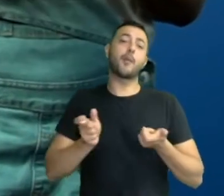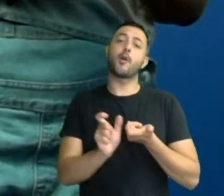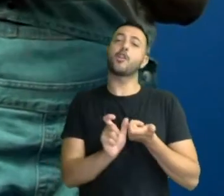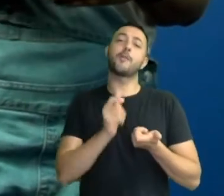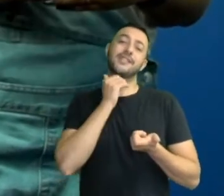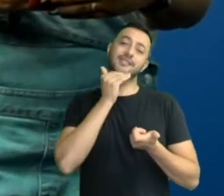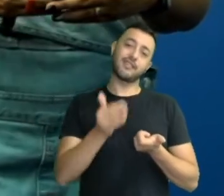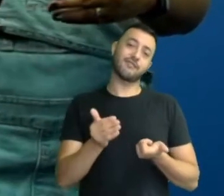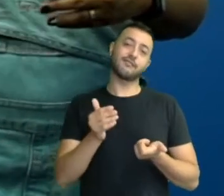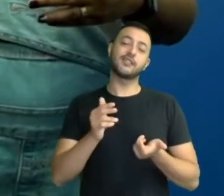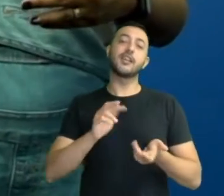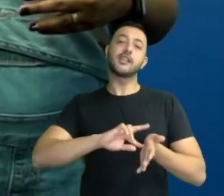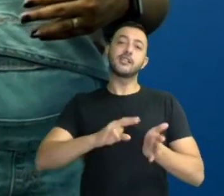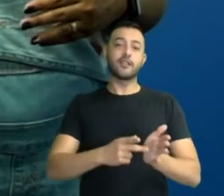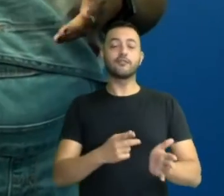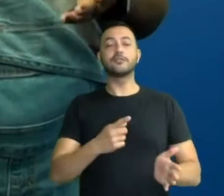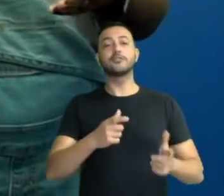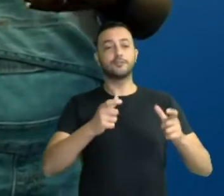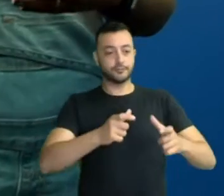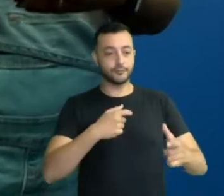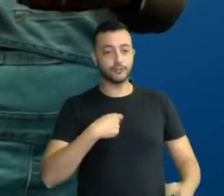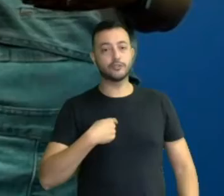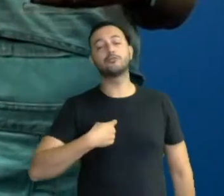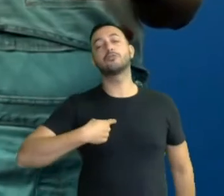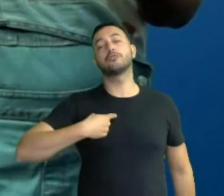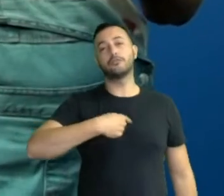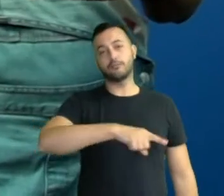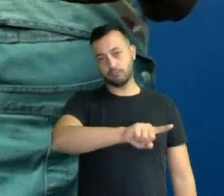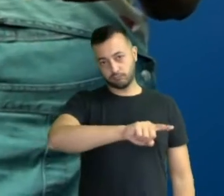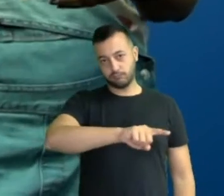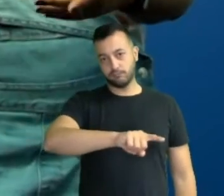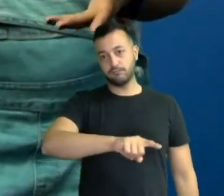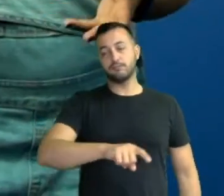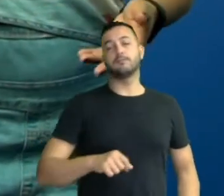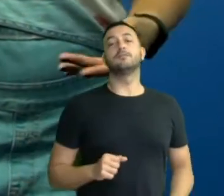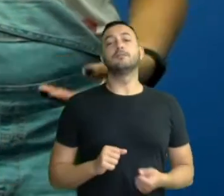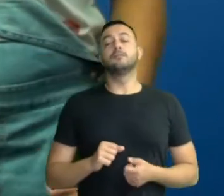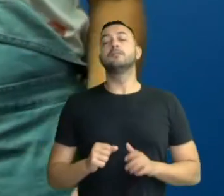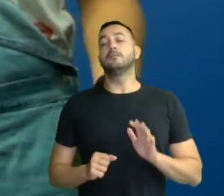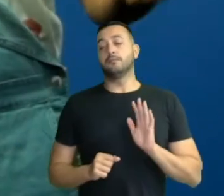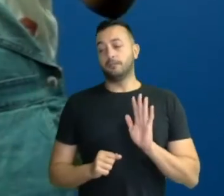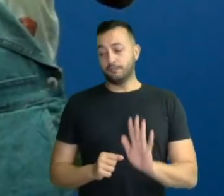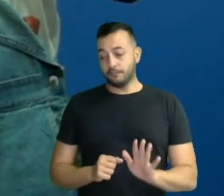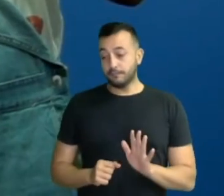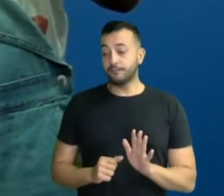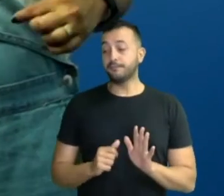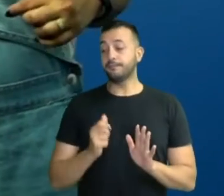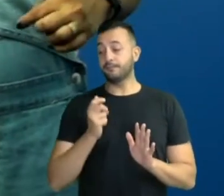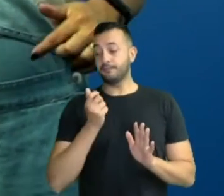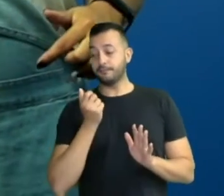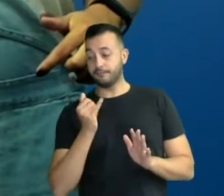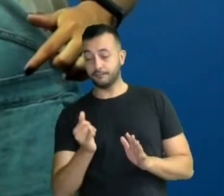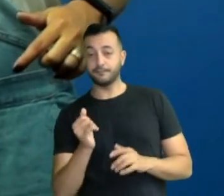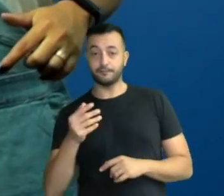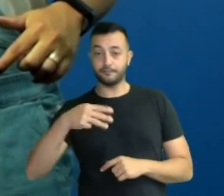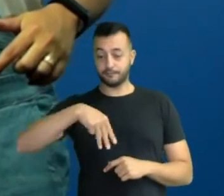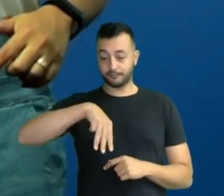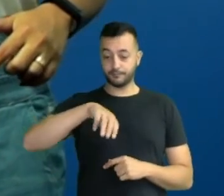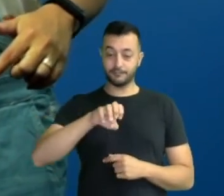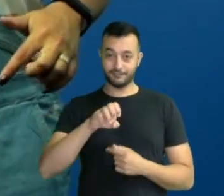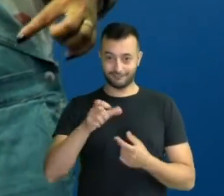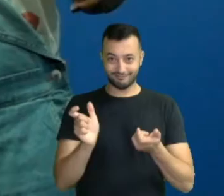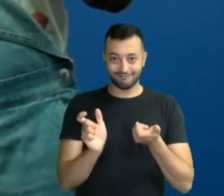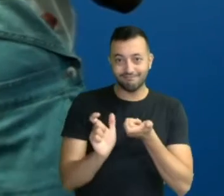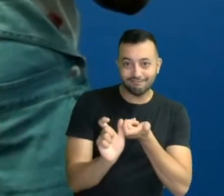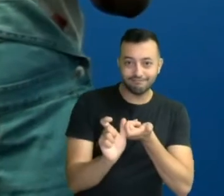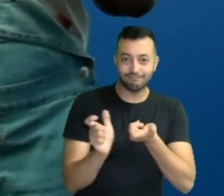que significa que eu estou indo a algum lugar, que nesse caso é o médico. Quando eu digo me voy de aqui, mañana